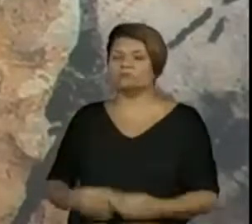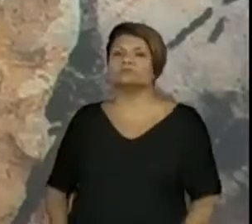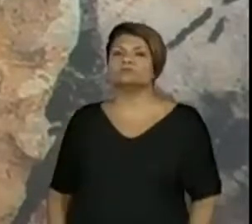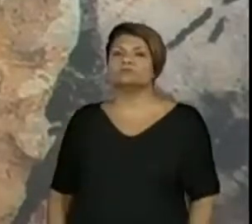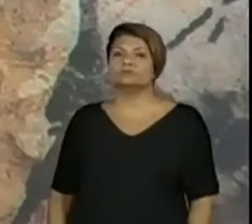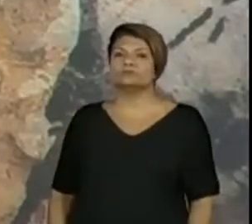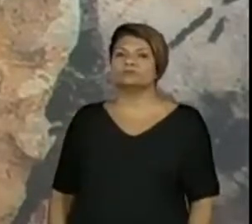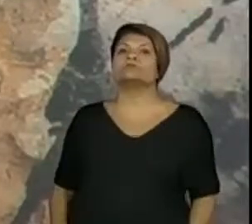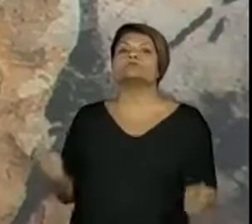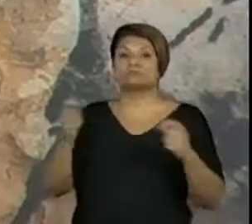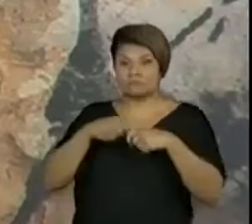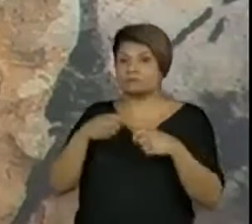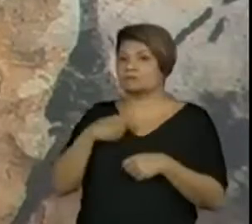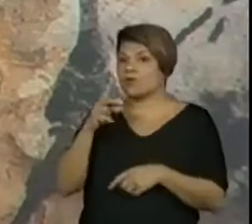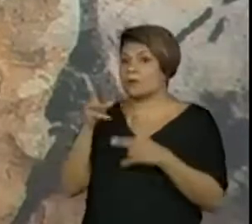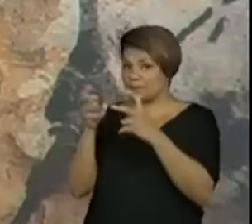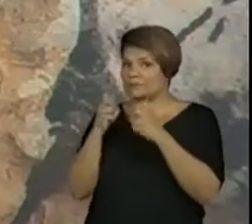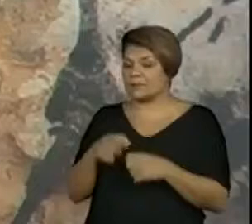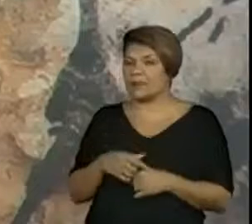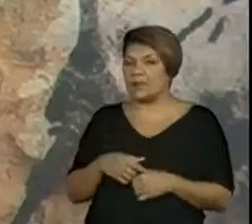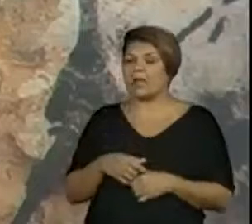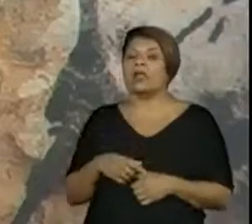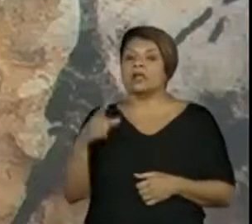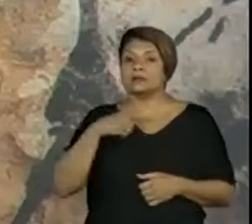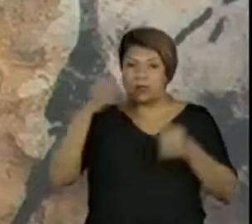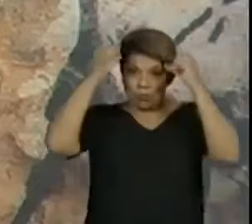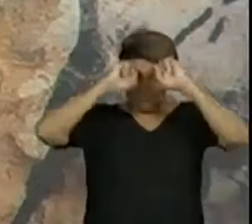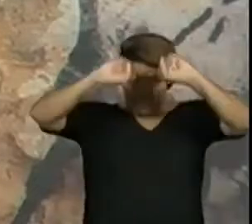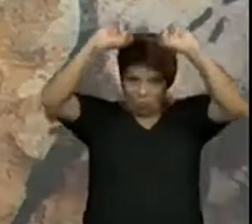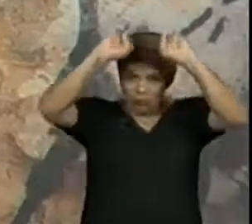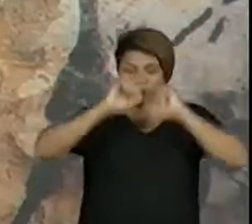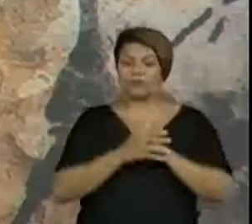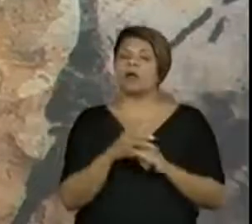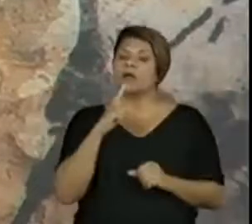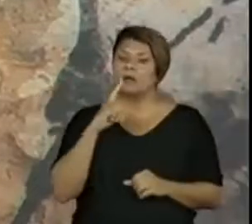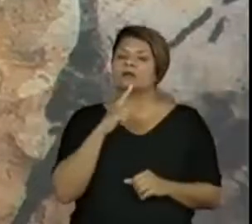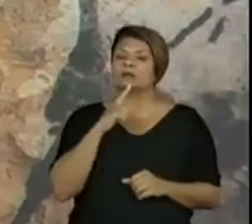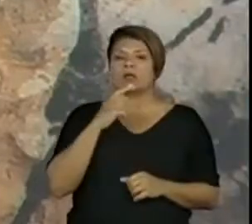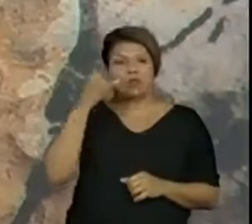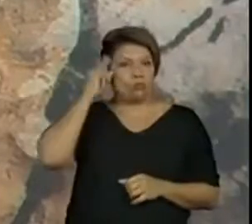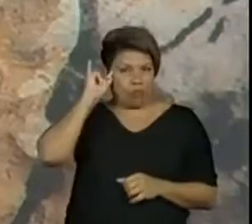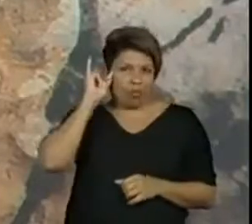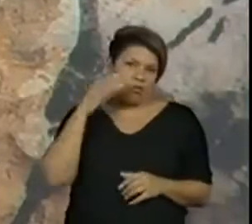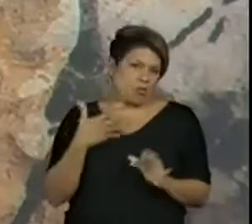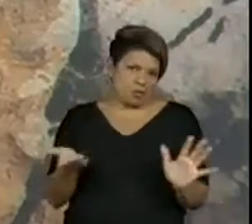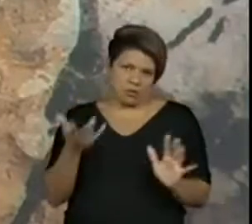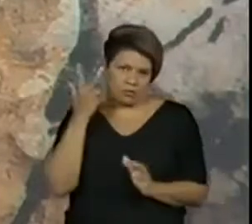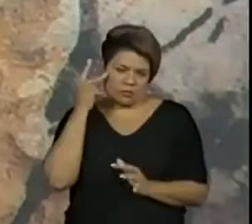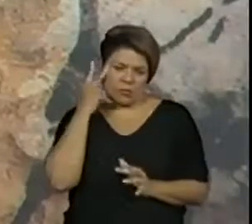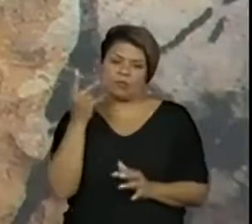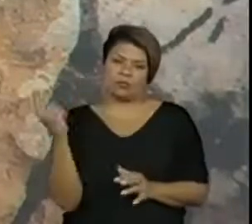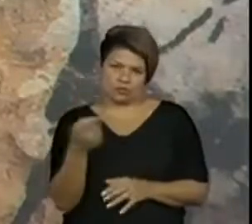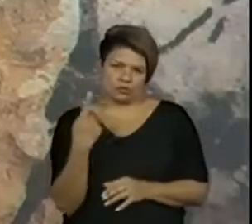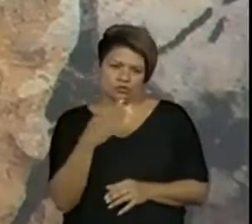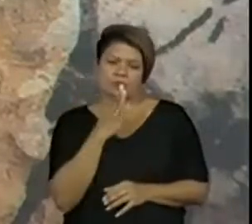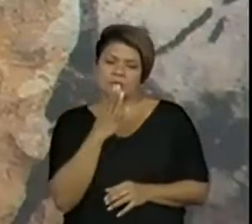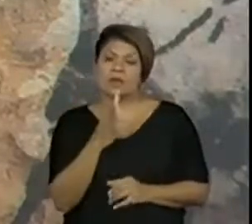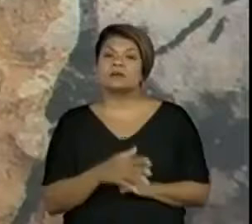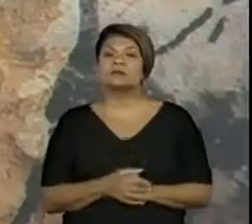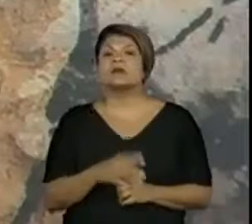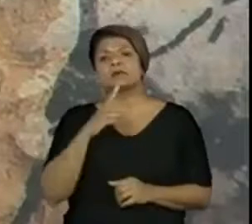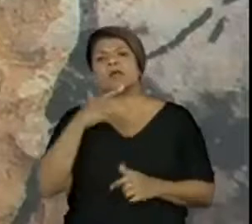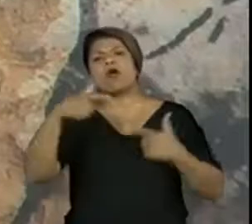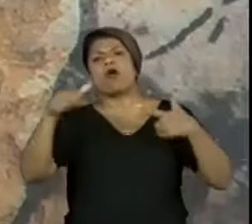Da família dos bovídeos temos os búfalos, temos o boi doméstico, como a gente conhece, e